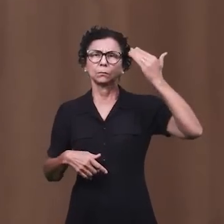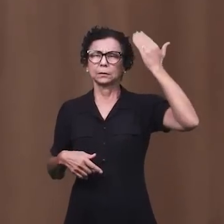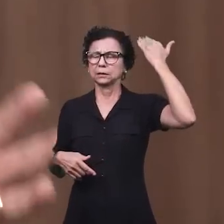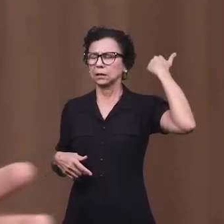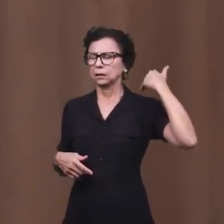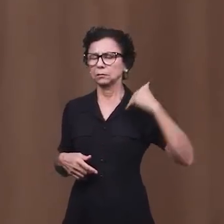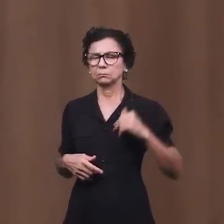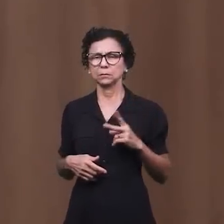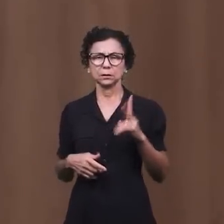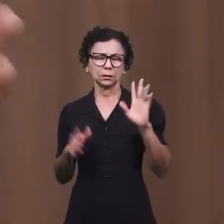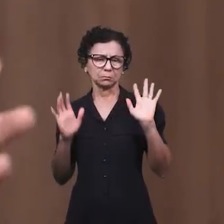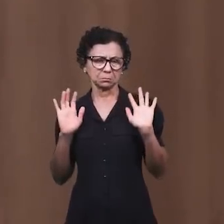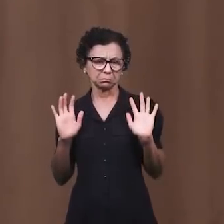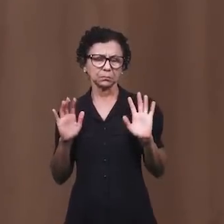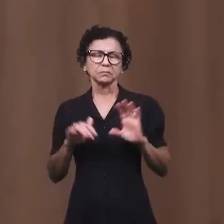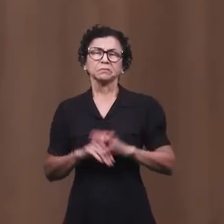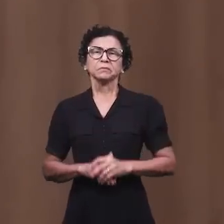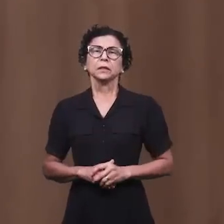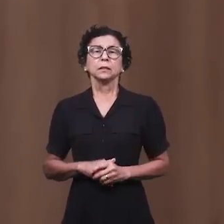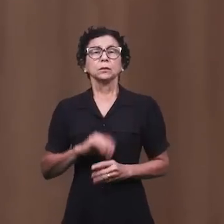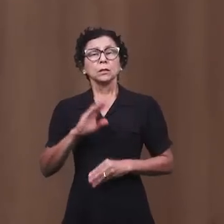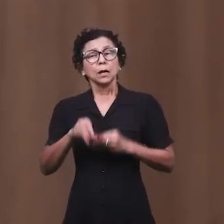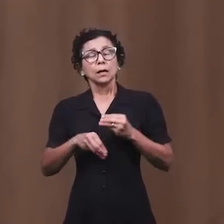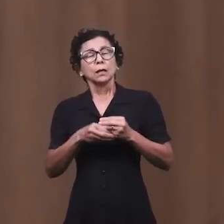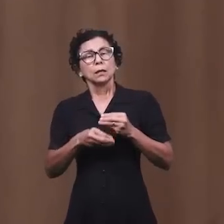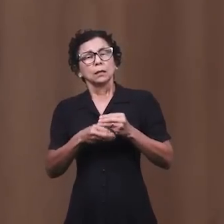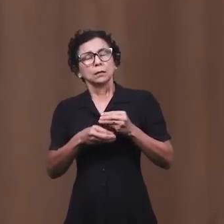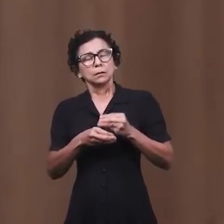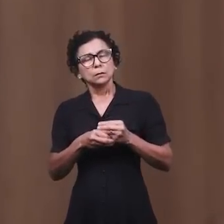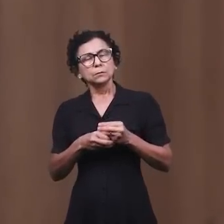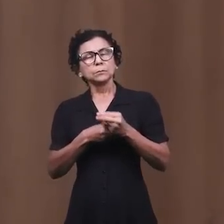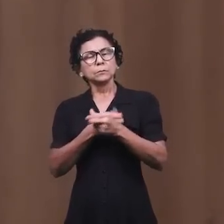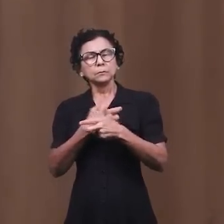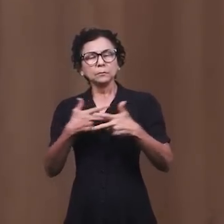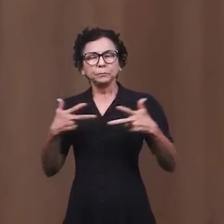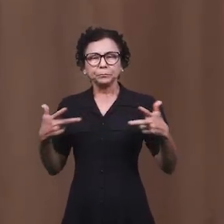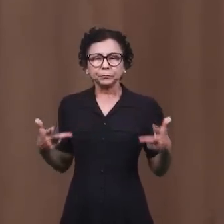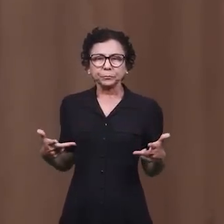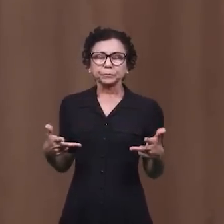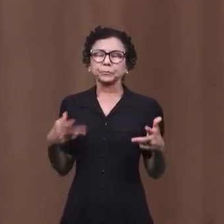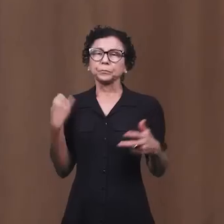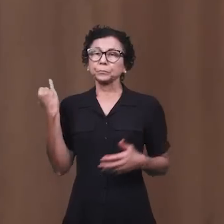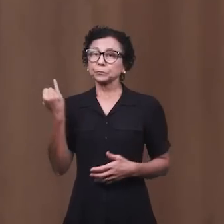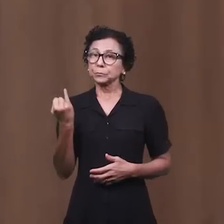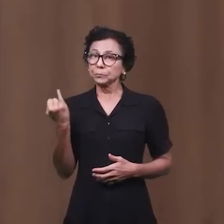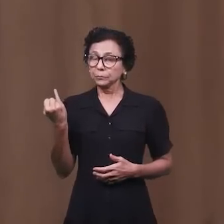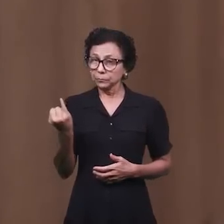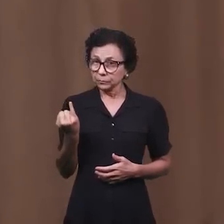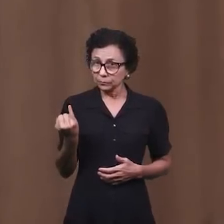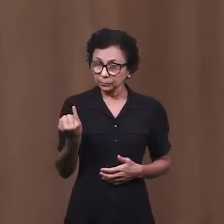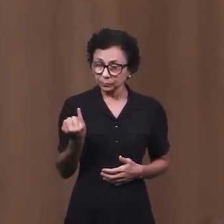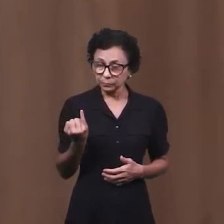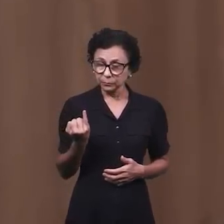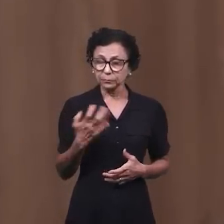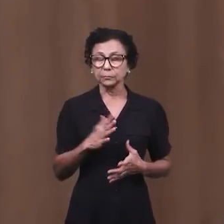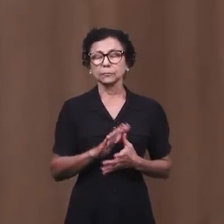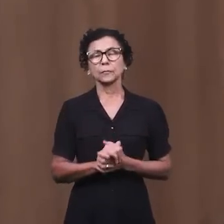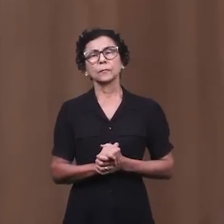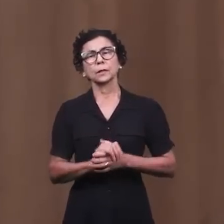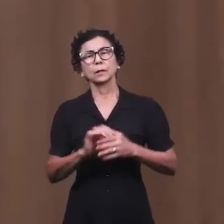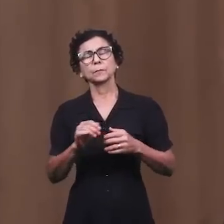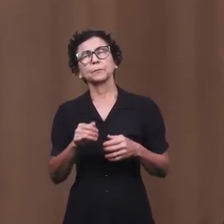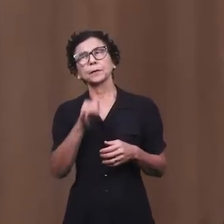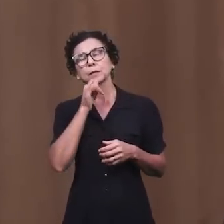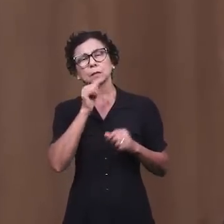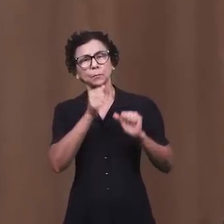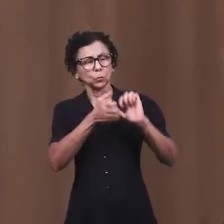históricas, sempre tiveram, o padrão era o mesmo. Fomos acrescentando aquilo que realmente era importante para nós, a forma